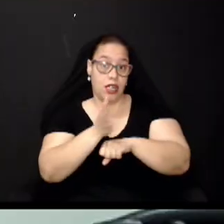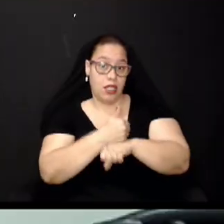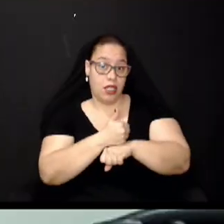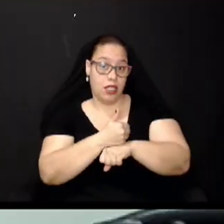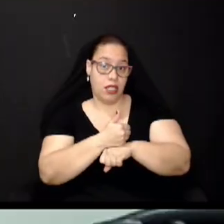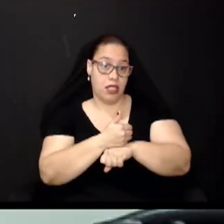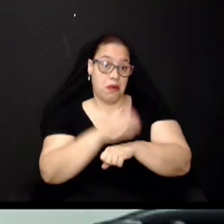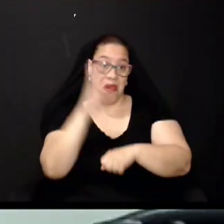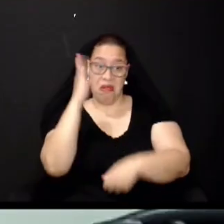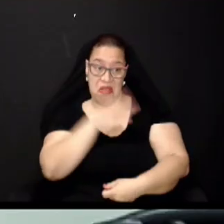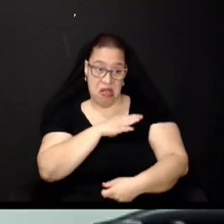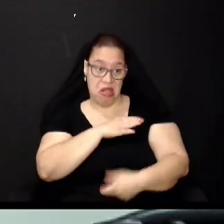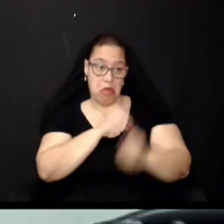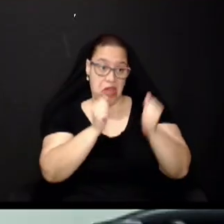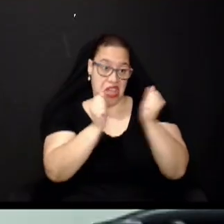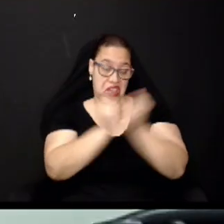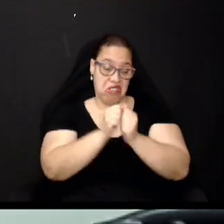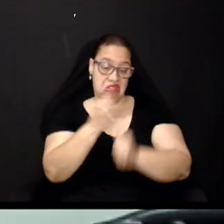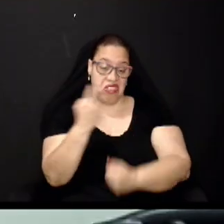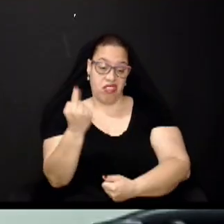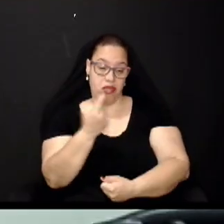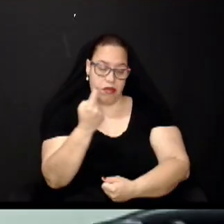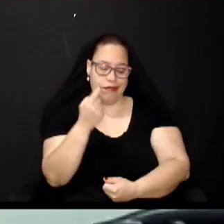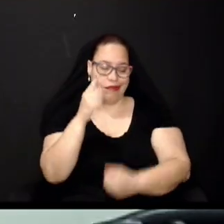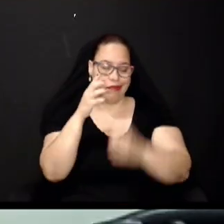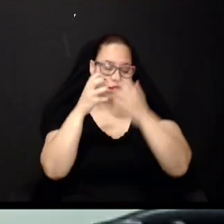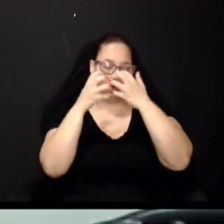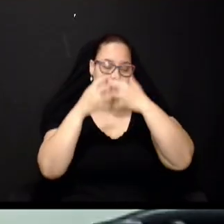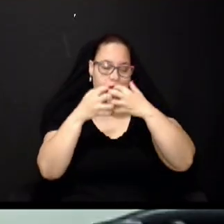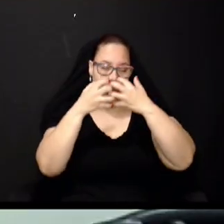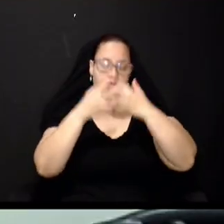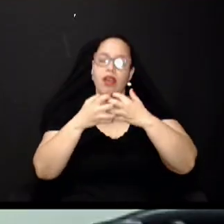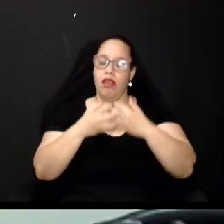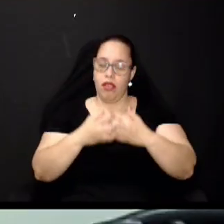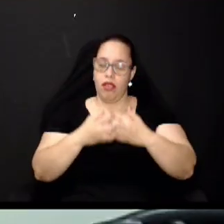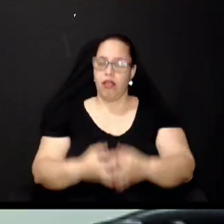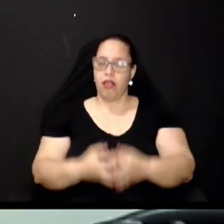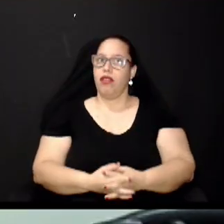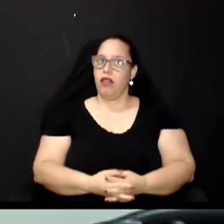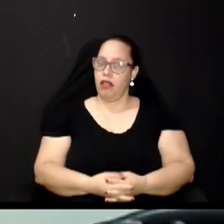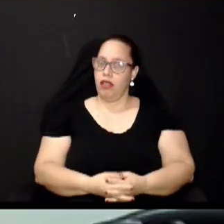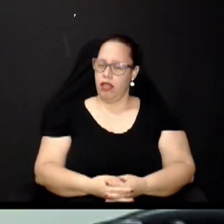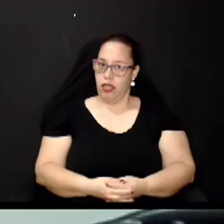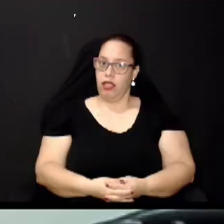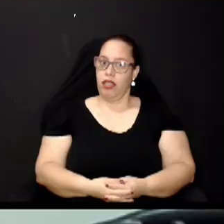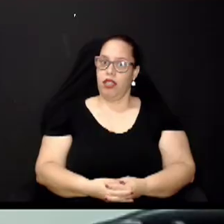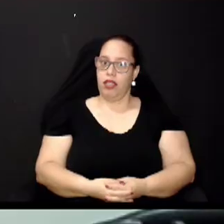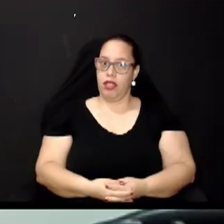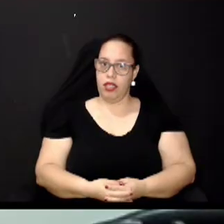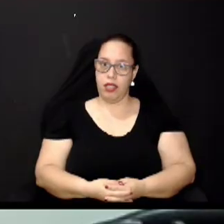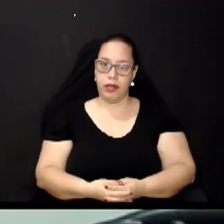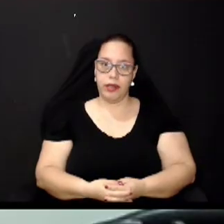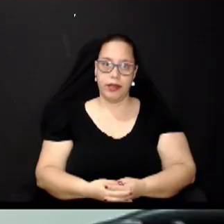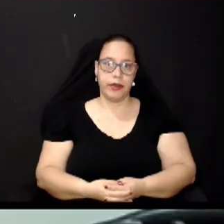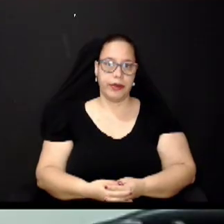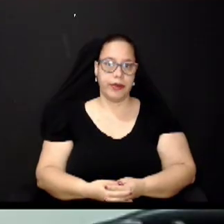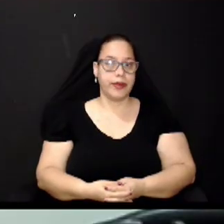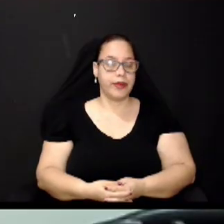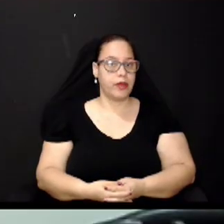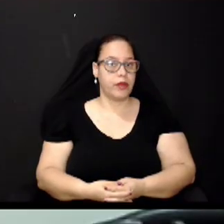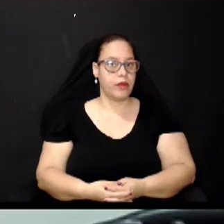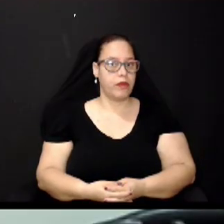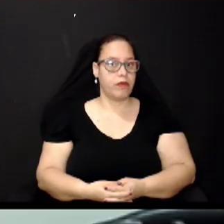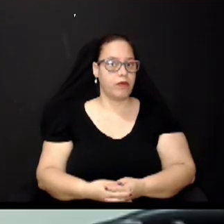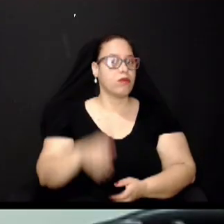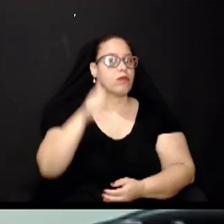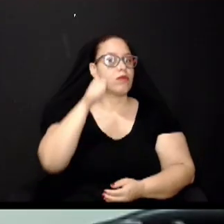Então, é muito complexo esse universo. Então, a gente precisa entender questões, a mulher muitas vezes